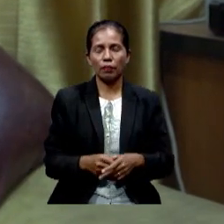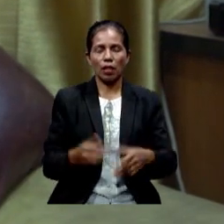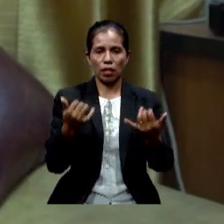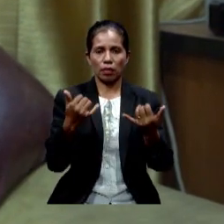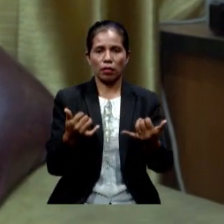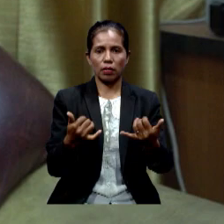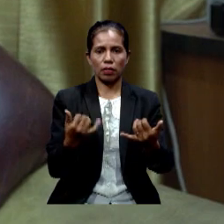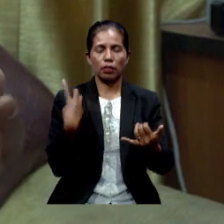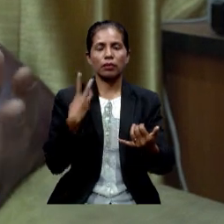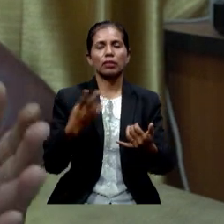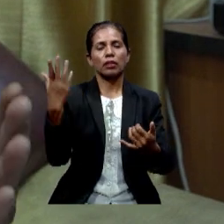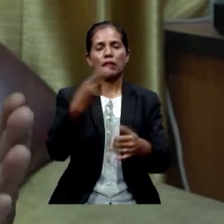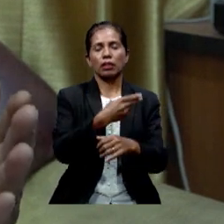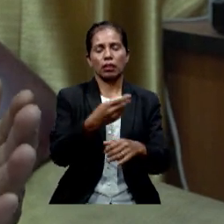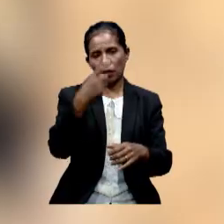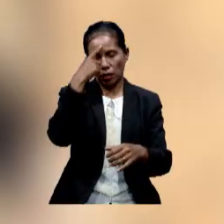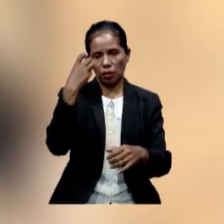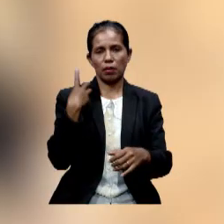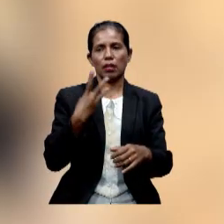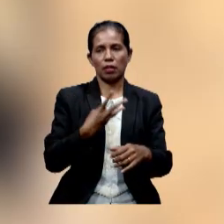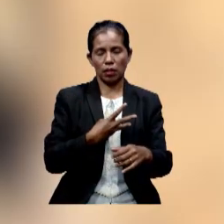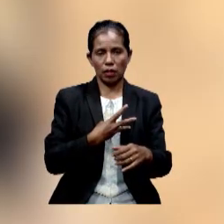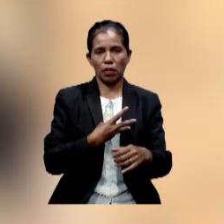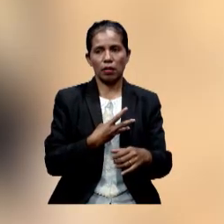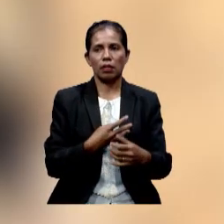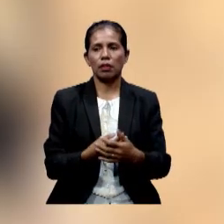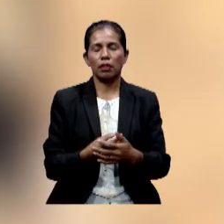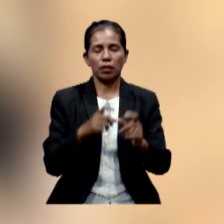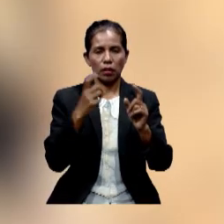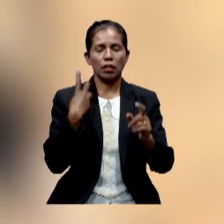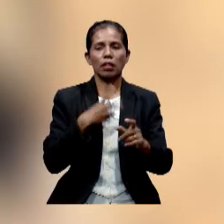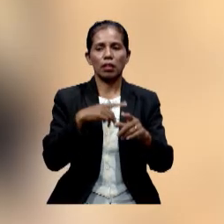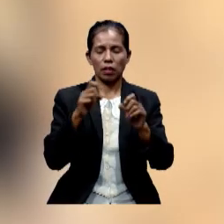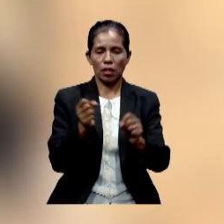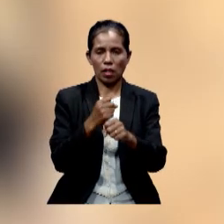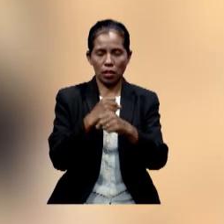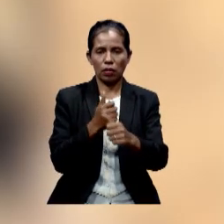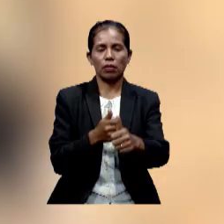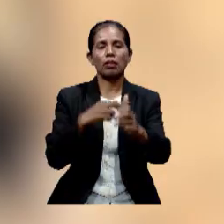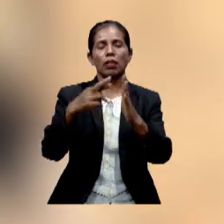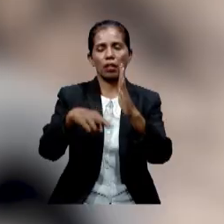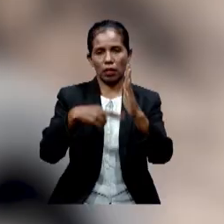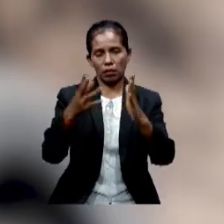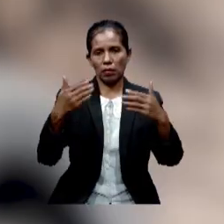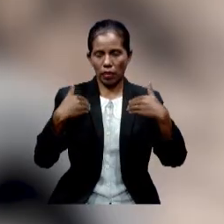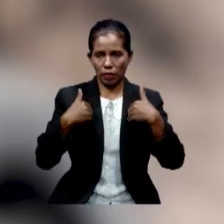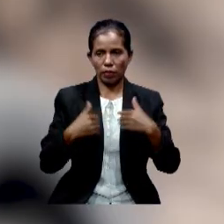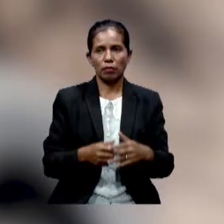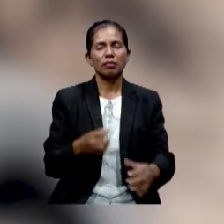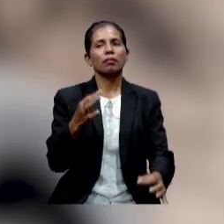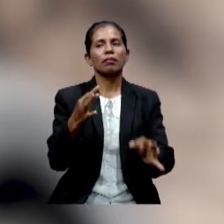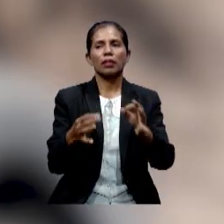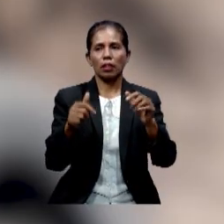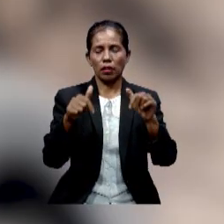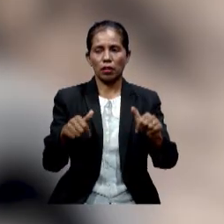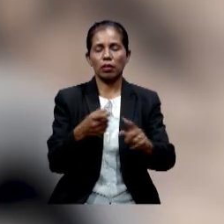radau ka kondese Indonesia tambe ita preveni idane maka ita tenki halo tuir regra ne beke iha mezu mai ho